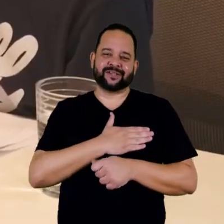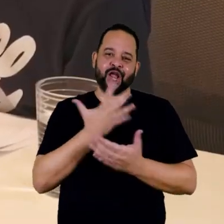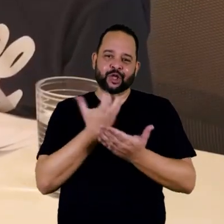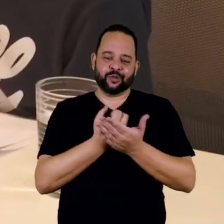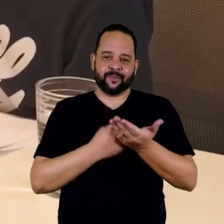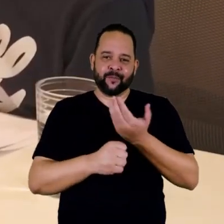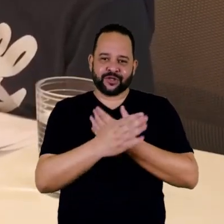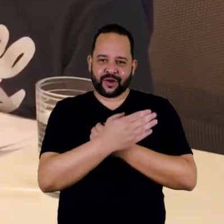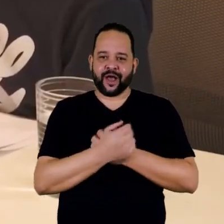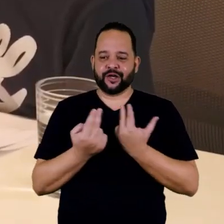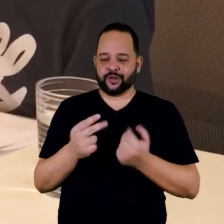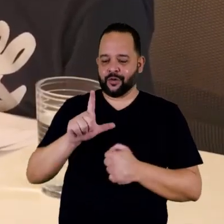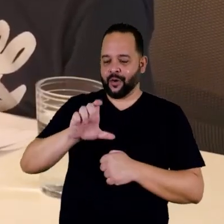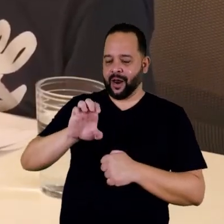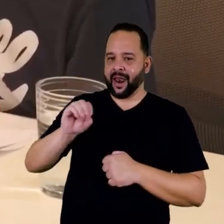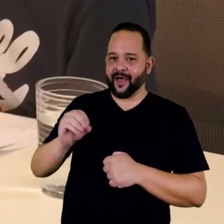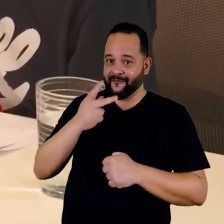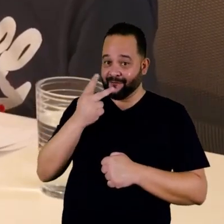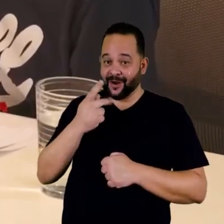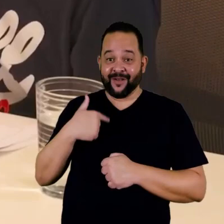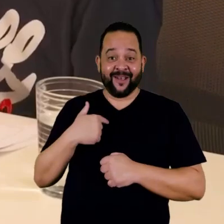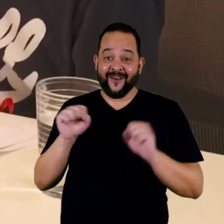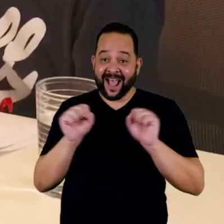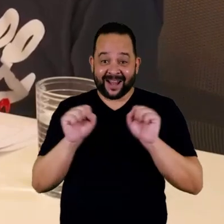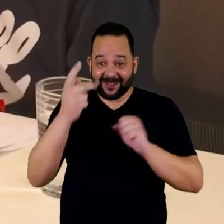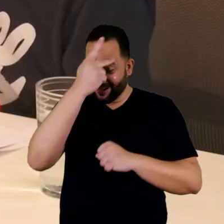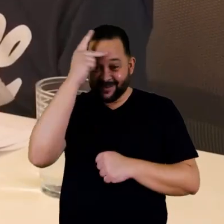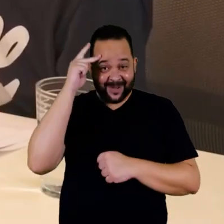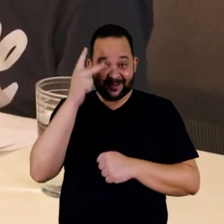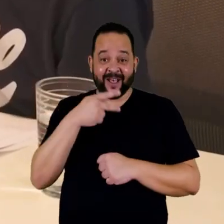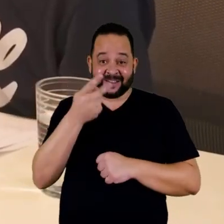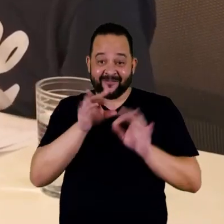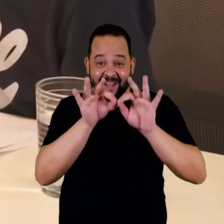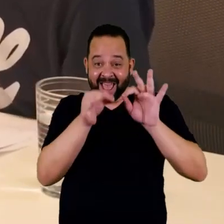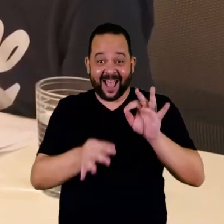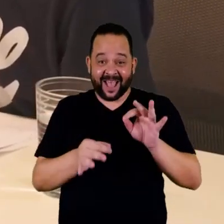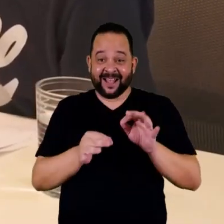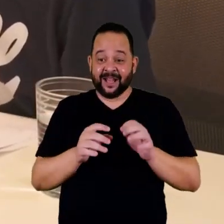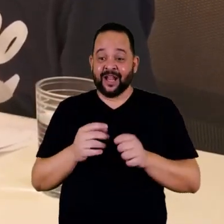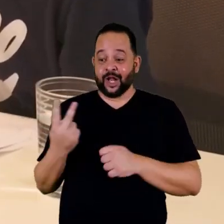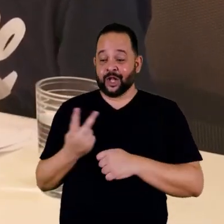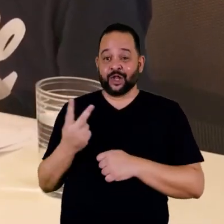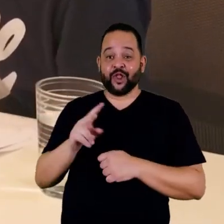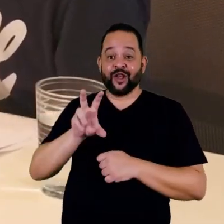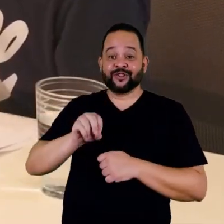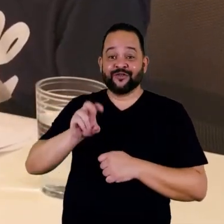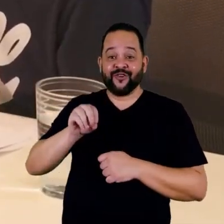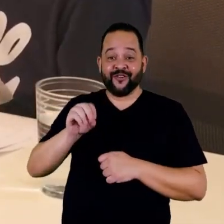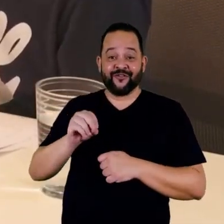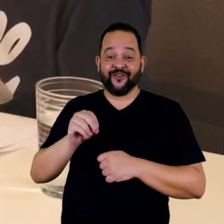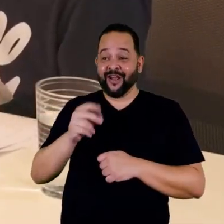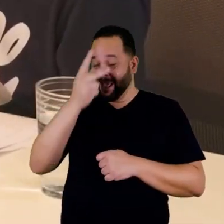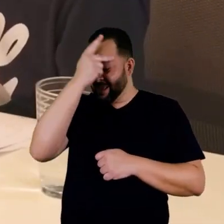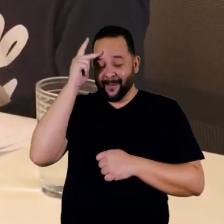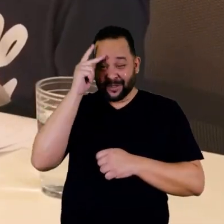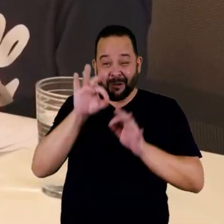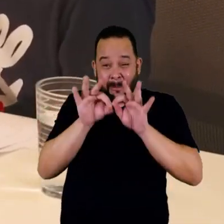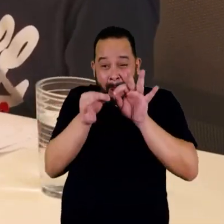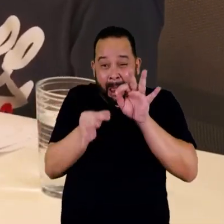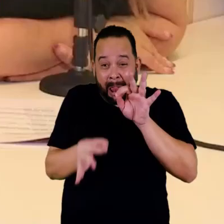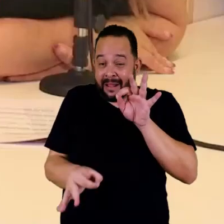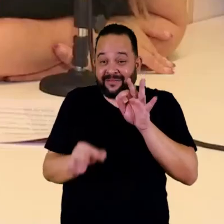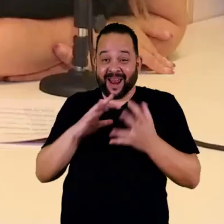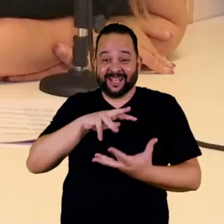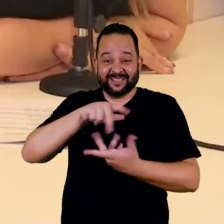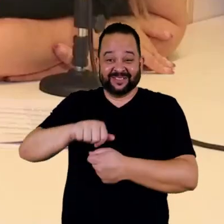podcast Porque como L Car disse eu também adoro pessoas que falou muito que nem nosso vô é a pessoa que mais fala no planeta terra